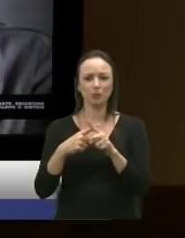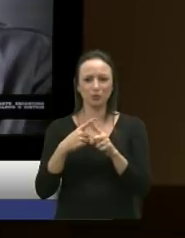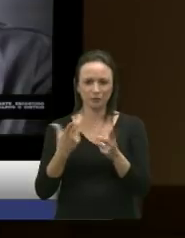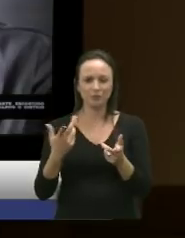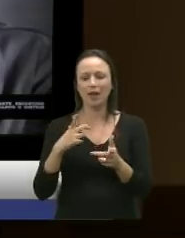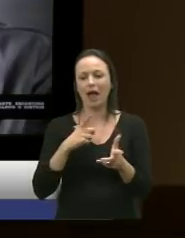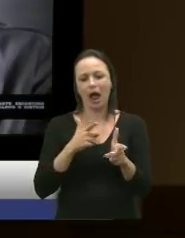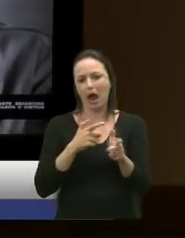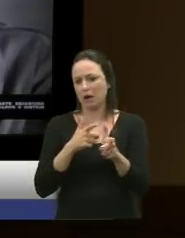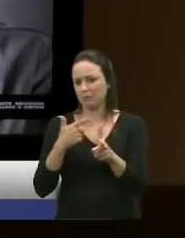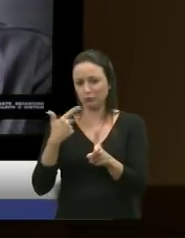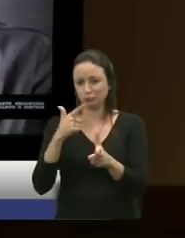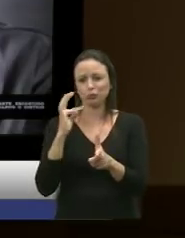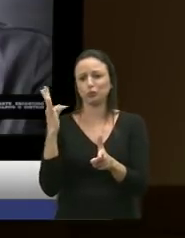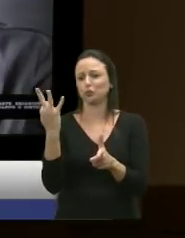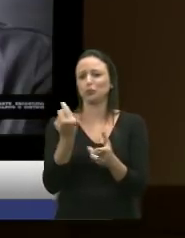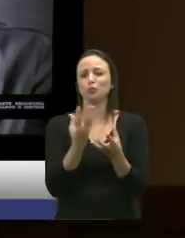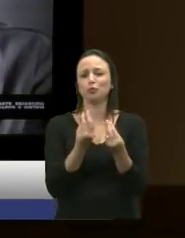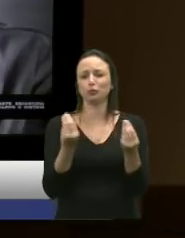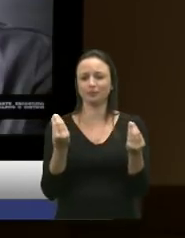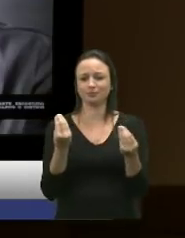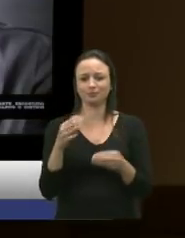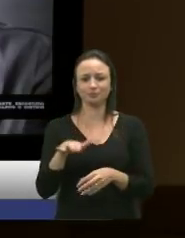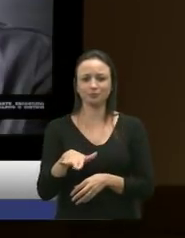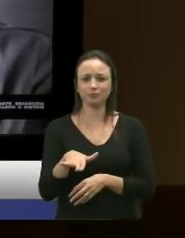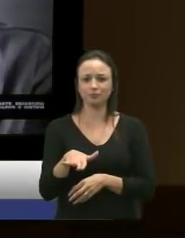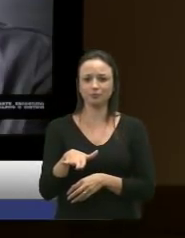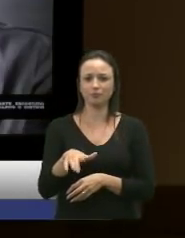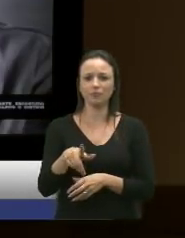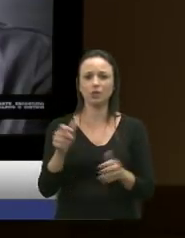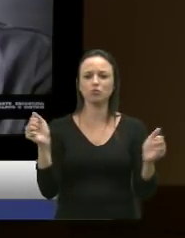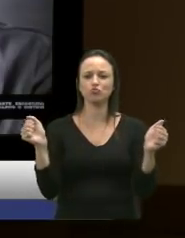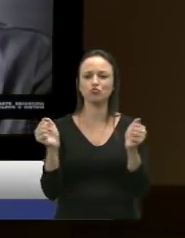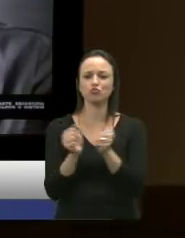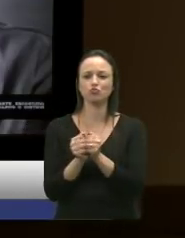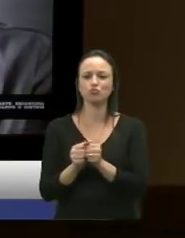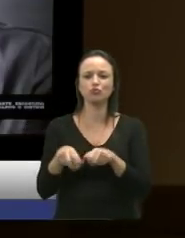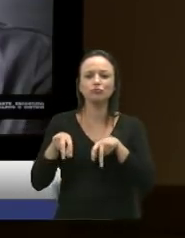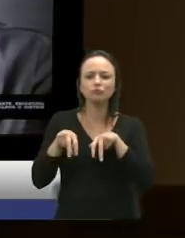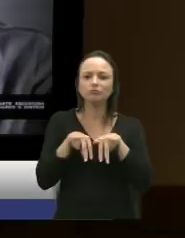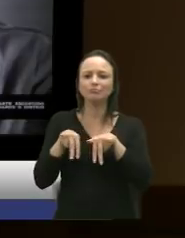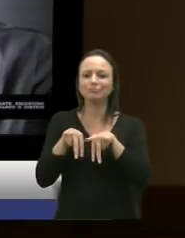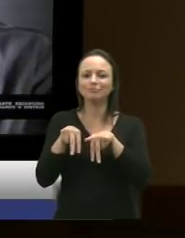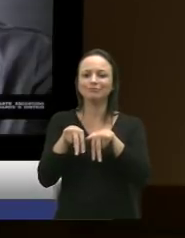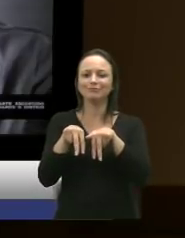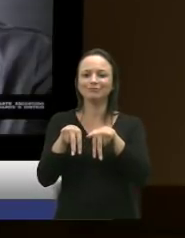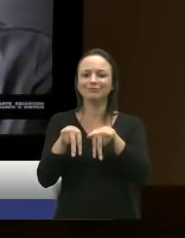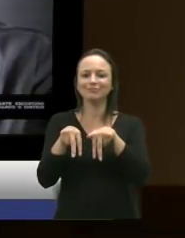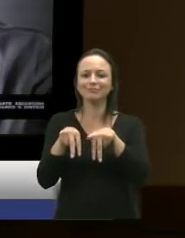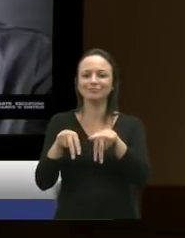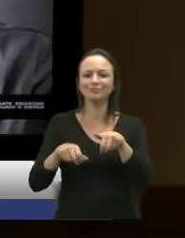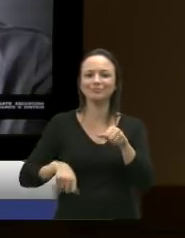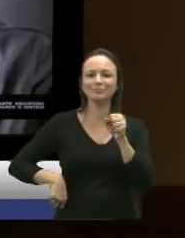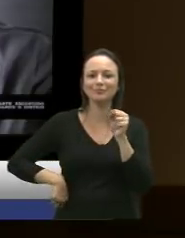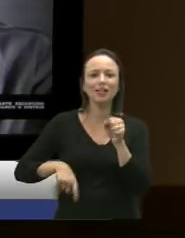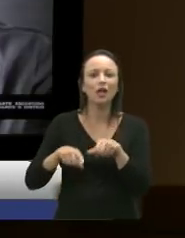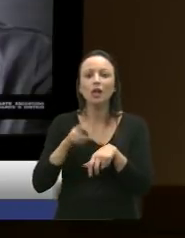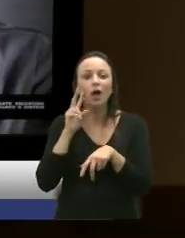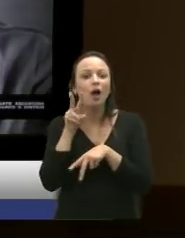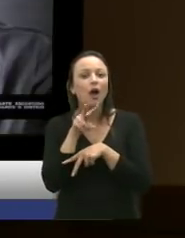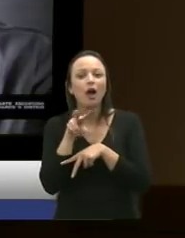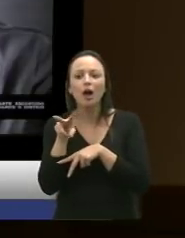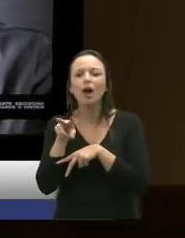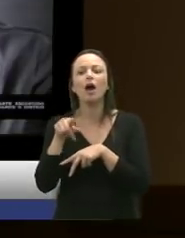mundo. Mas esse garoto não saía do lado dos seus heróis. Ficou de mascotinho ali, na